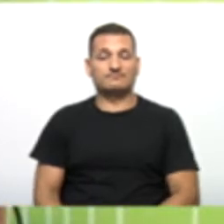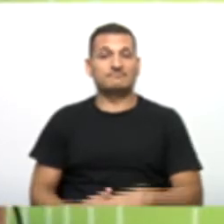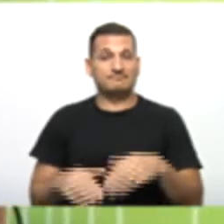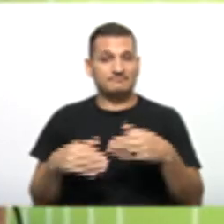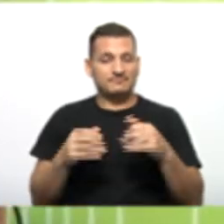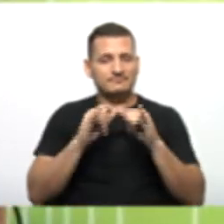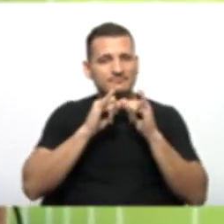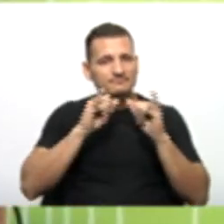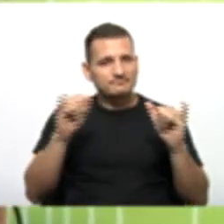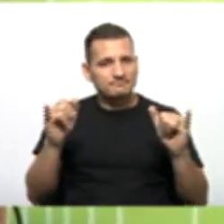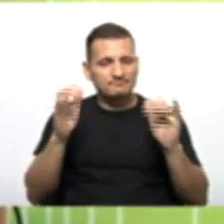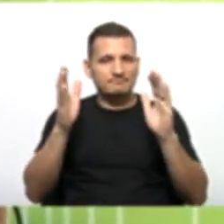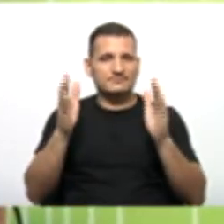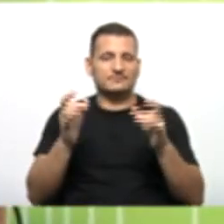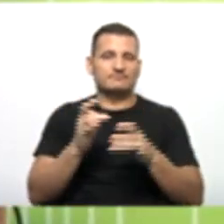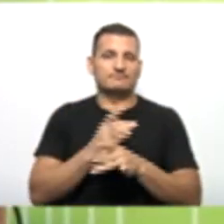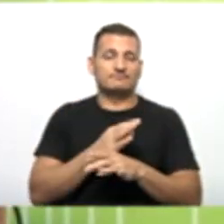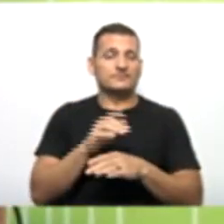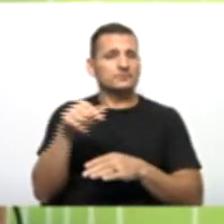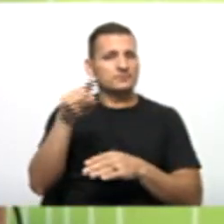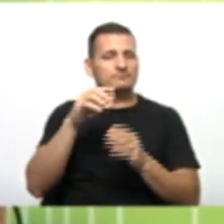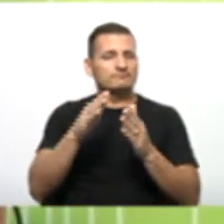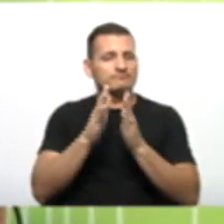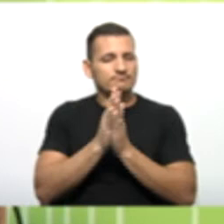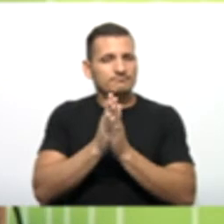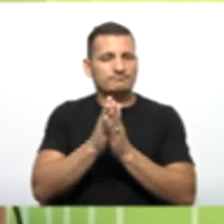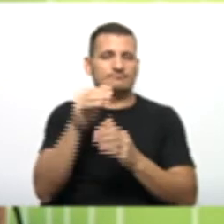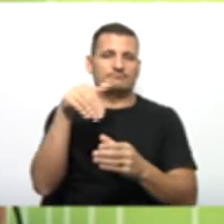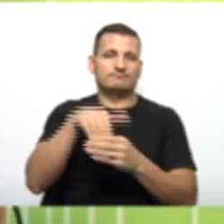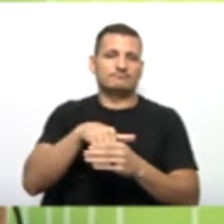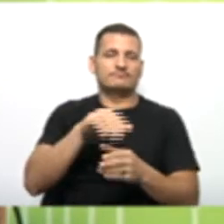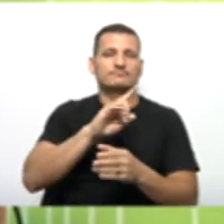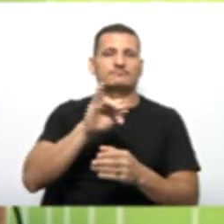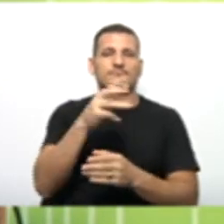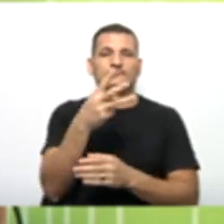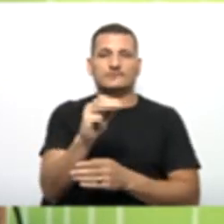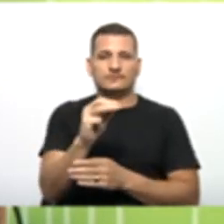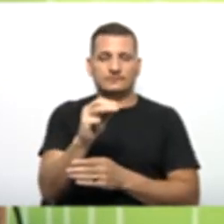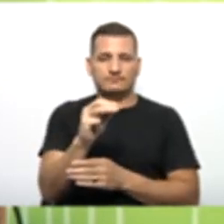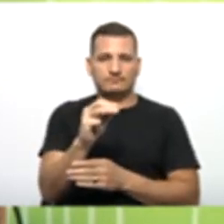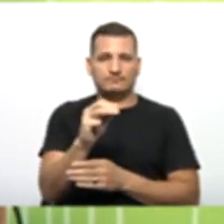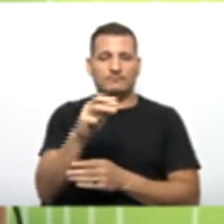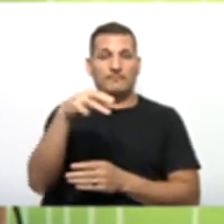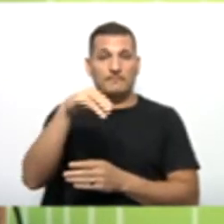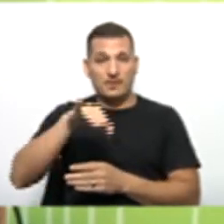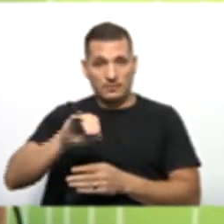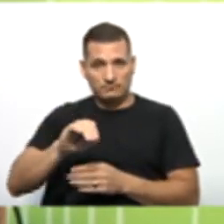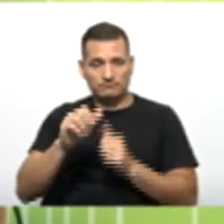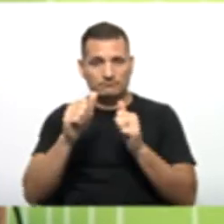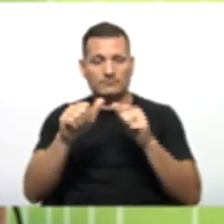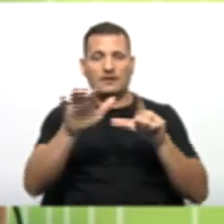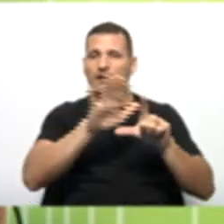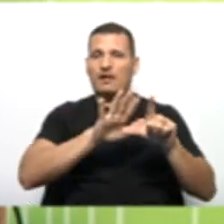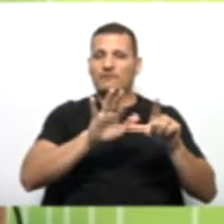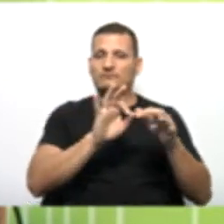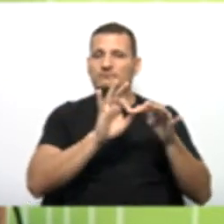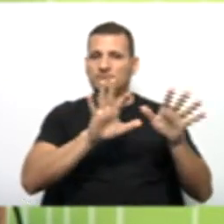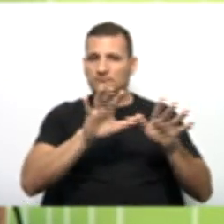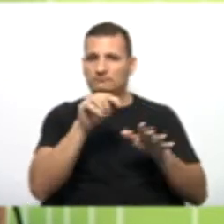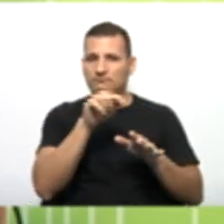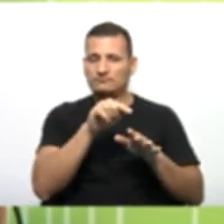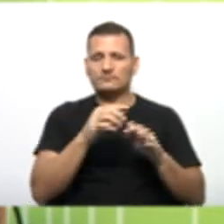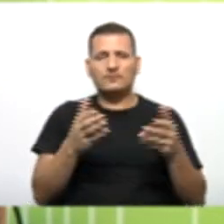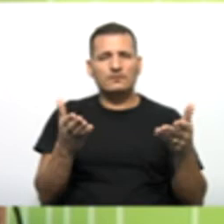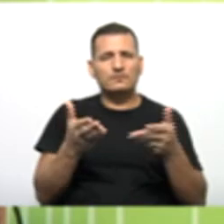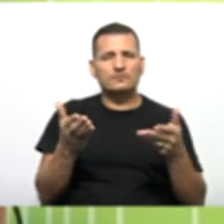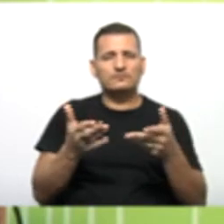Recado dado, gente. Participem, por favor, das eleições. Dia 30/5 vai estar disponível no AVA, ok? Então agora a gente vai